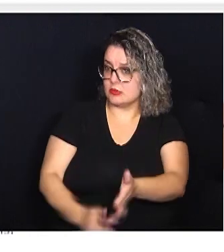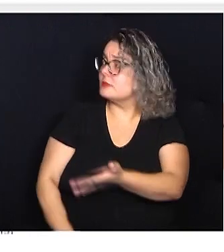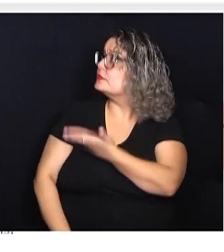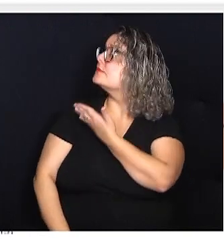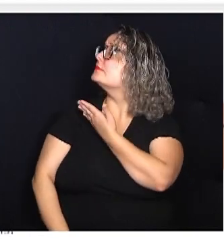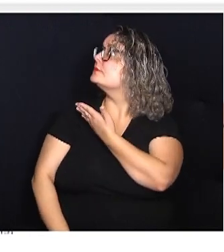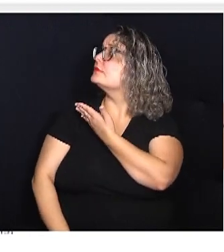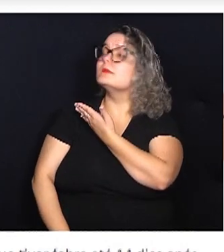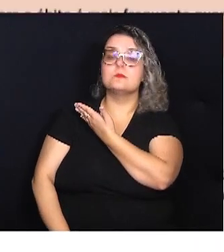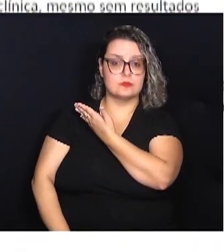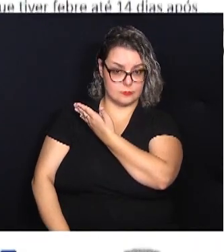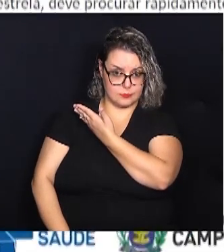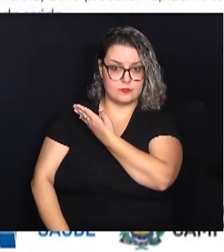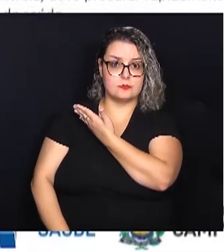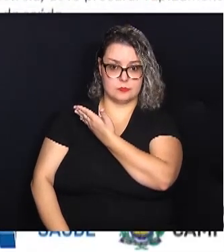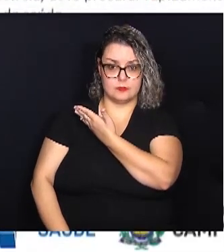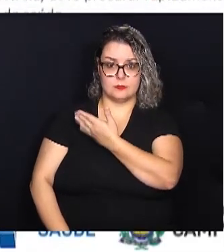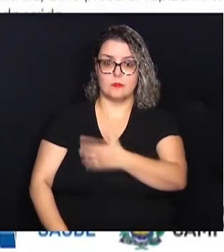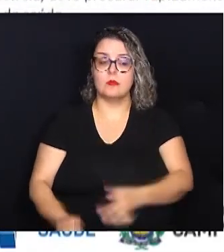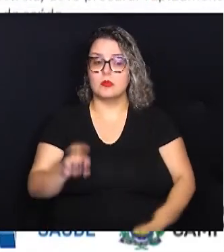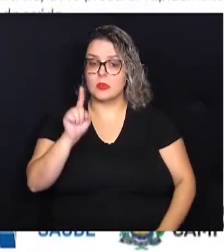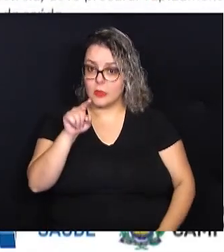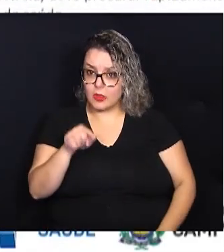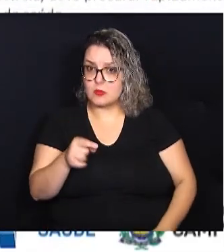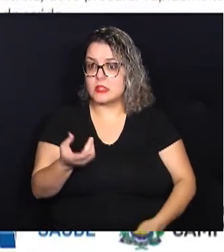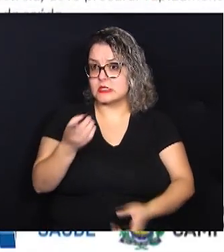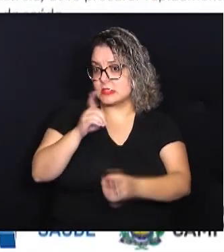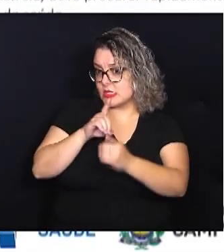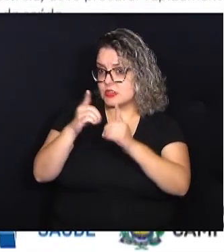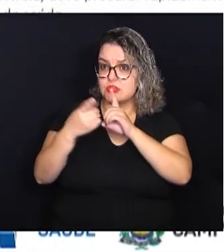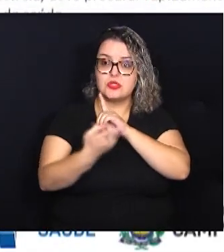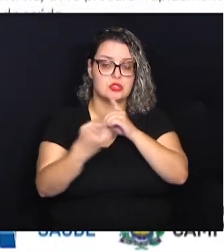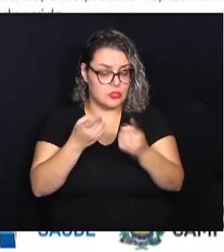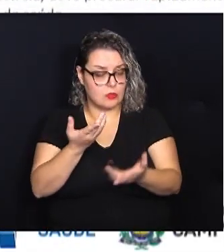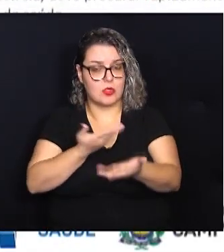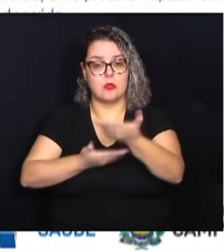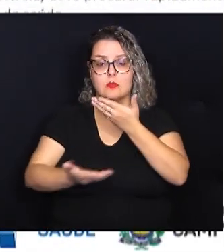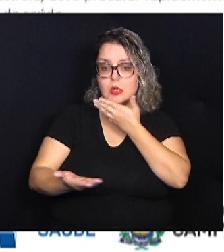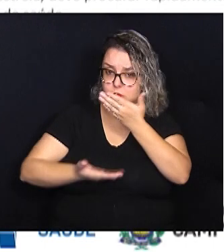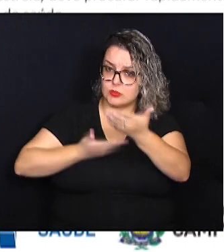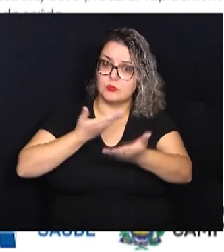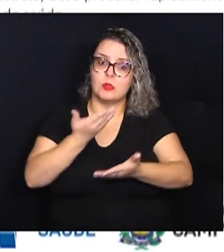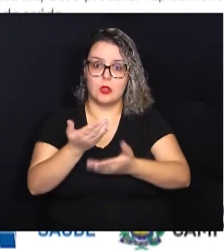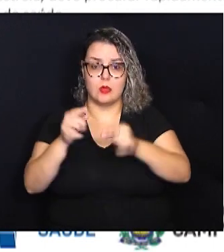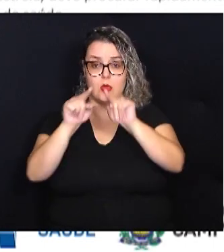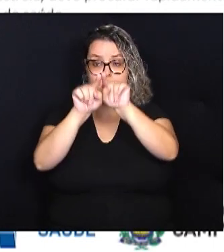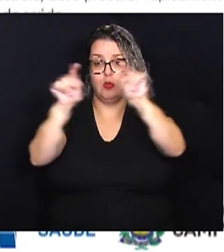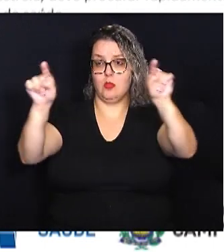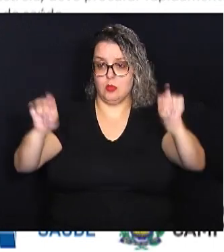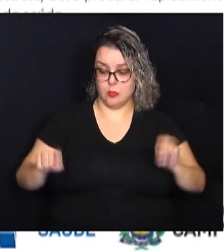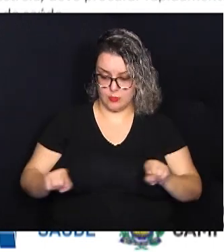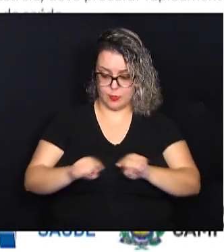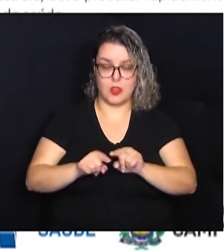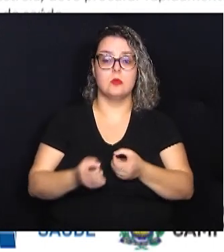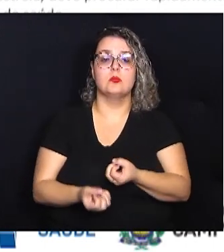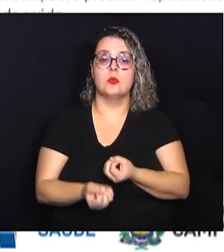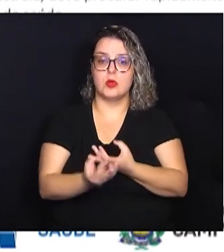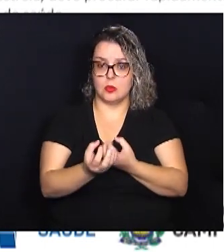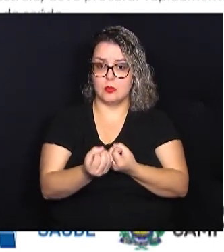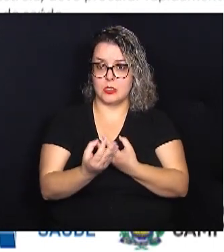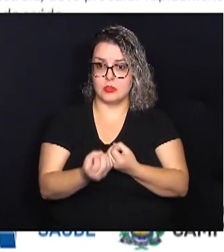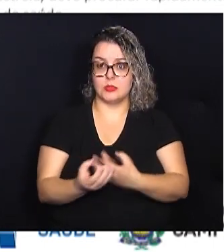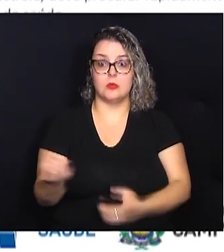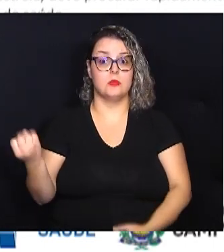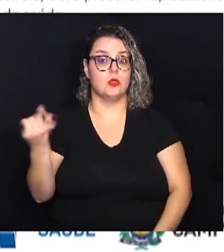ser um canal bastante dinâmico mesmo e interativo. O painel traz informações sobre o volume